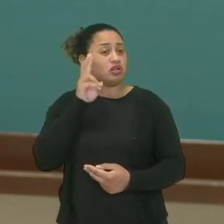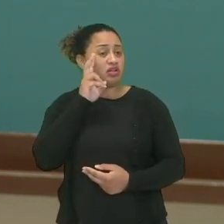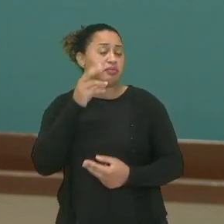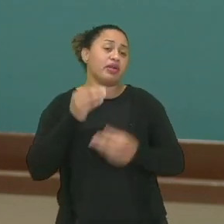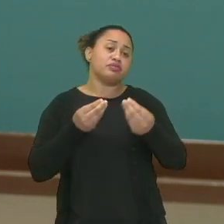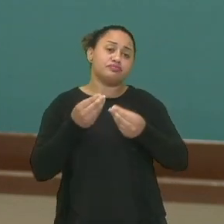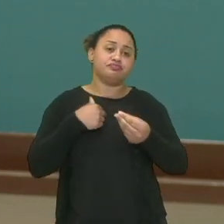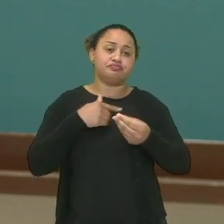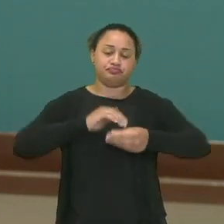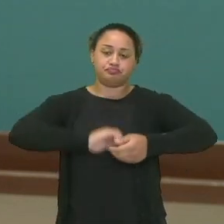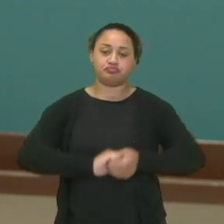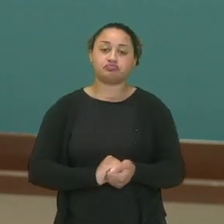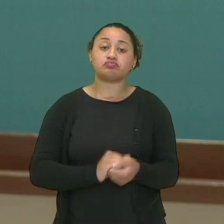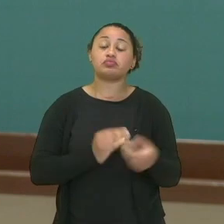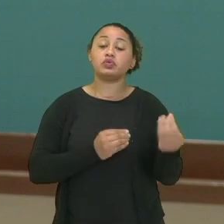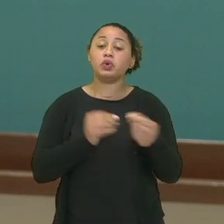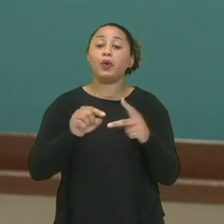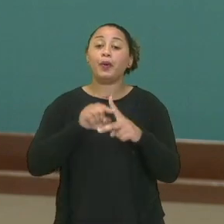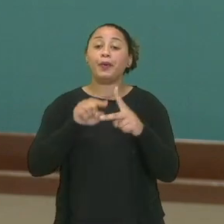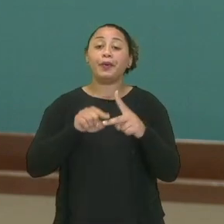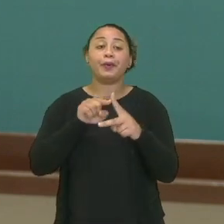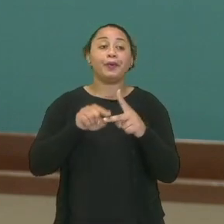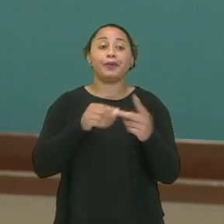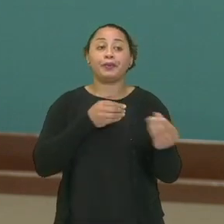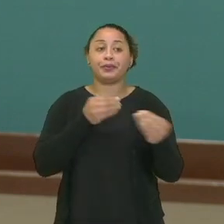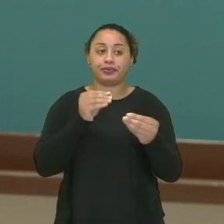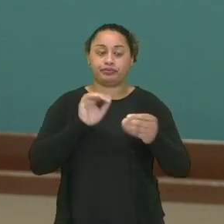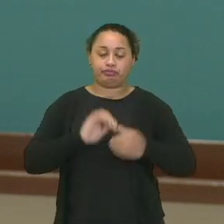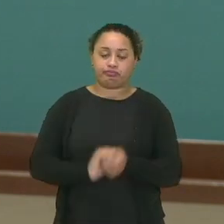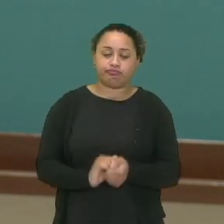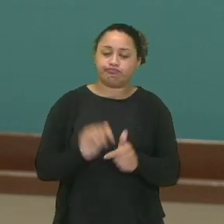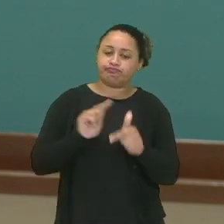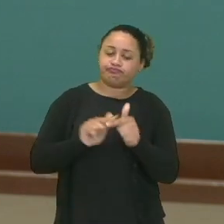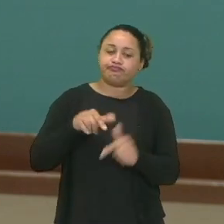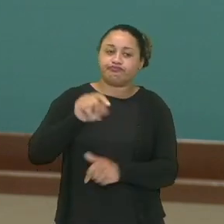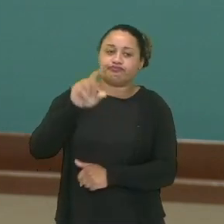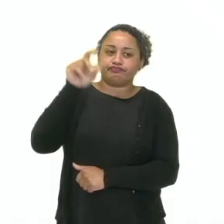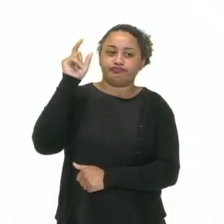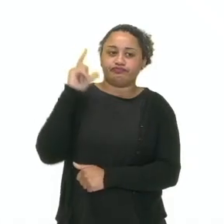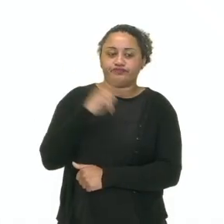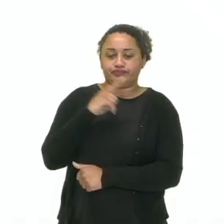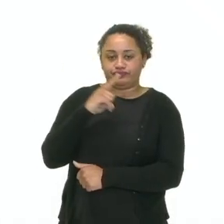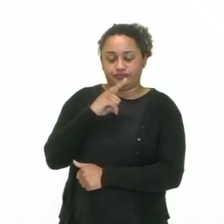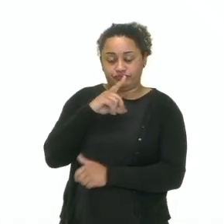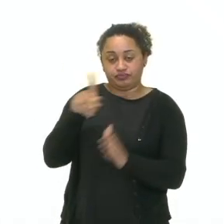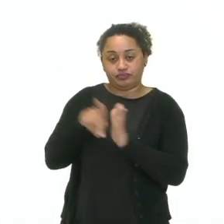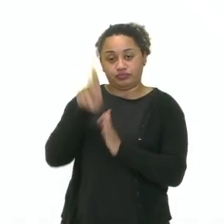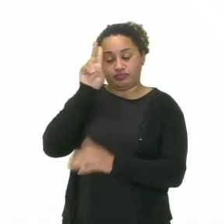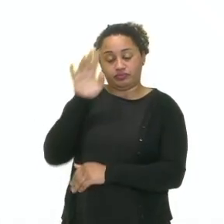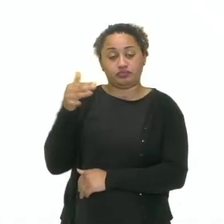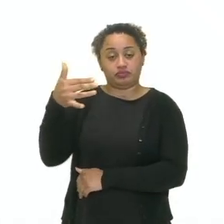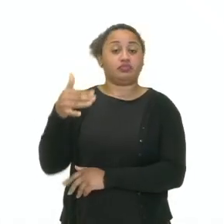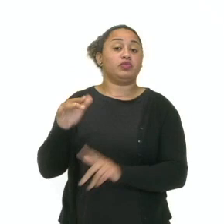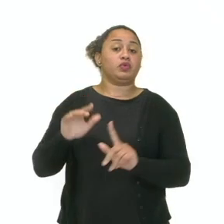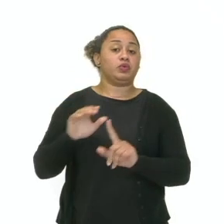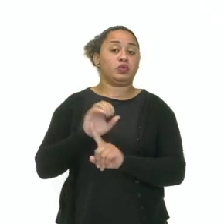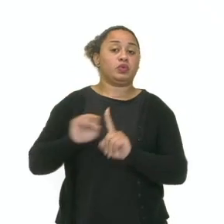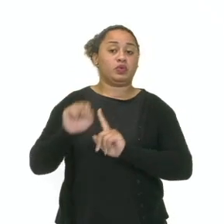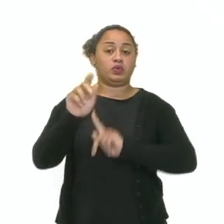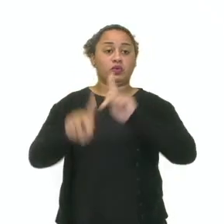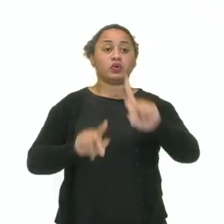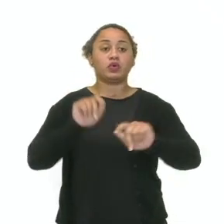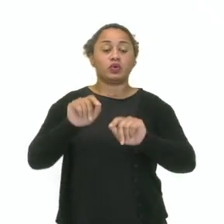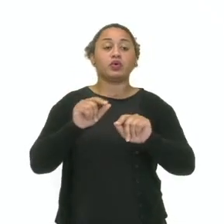A medida de um ângulo, olha só. Um dos problemas mais antigos registrados na história da civilização é o da divisão